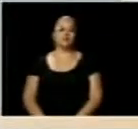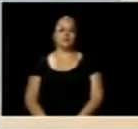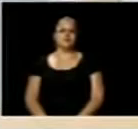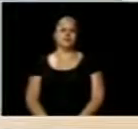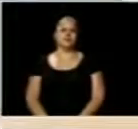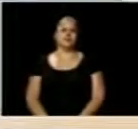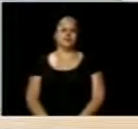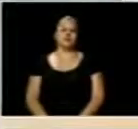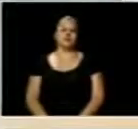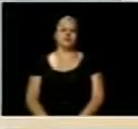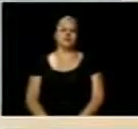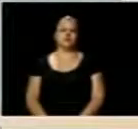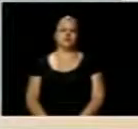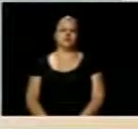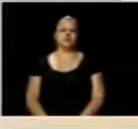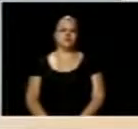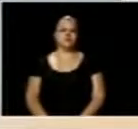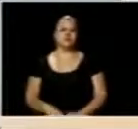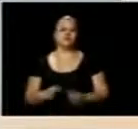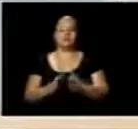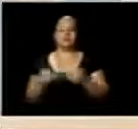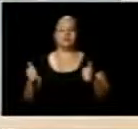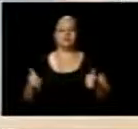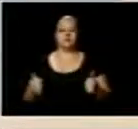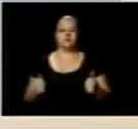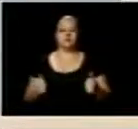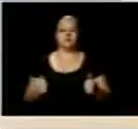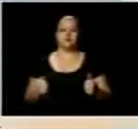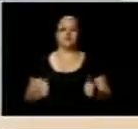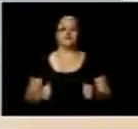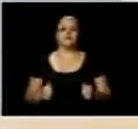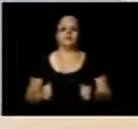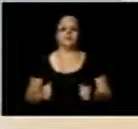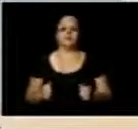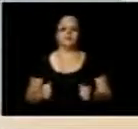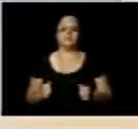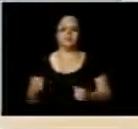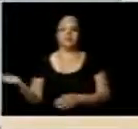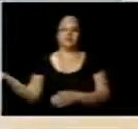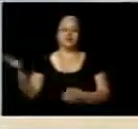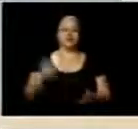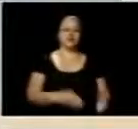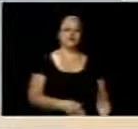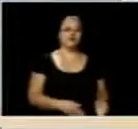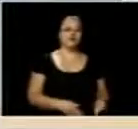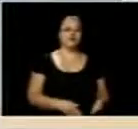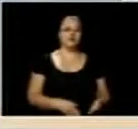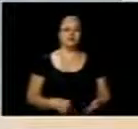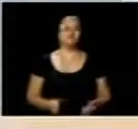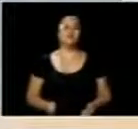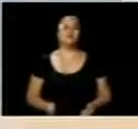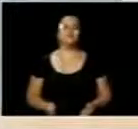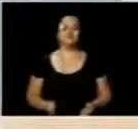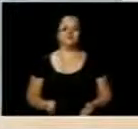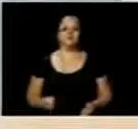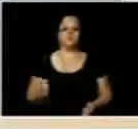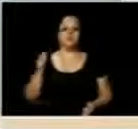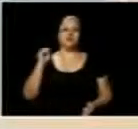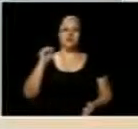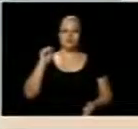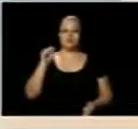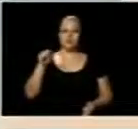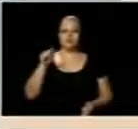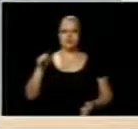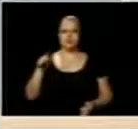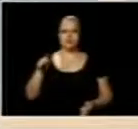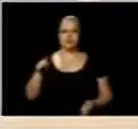E faço um pedido todo especial. Venha de mãos dadas. Gostaria muito de olhar para o senhor, seu marido, porque faz muito tempo que ele não